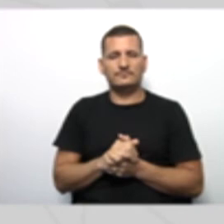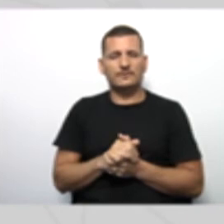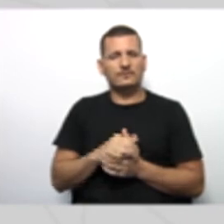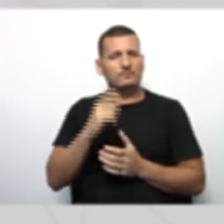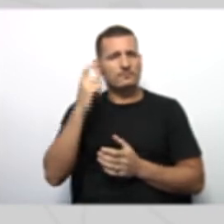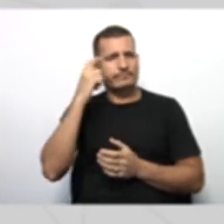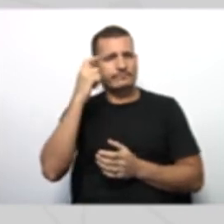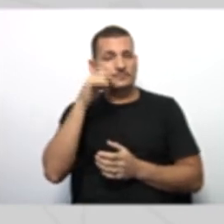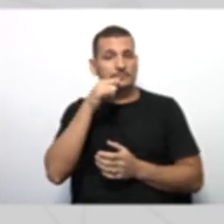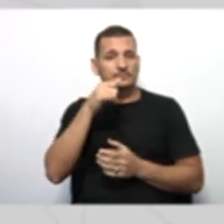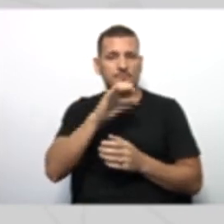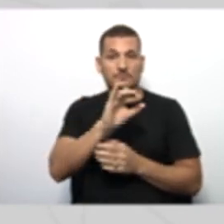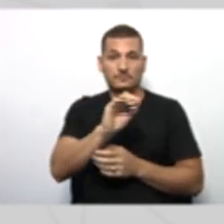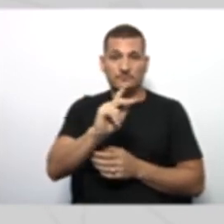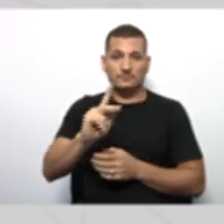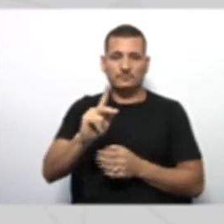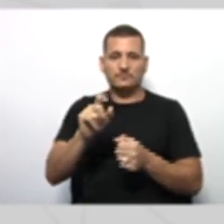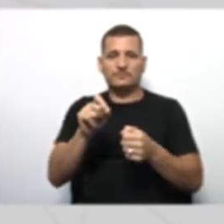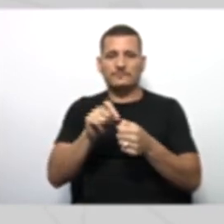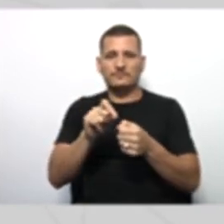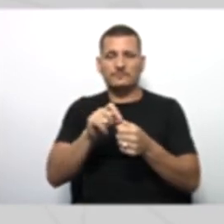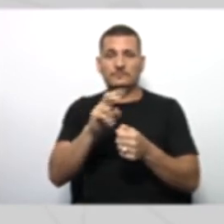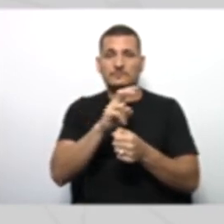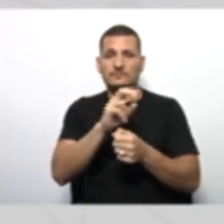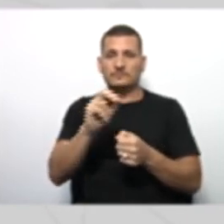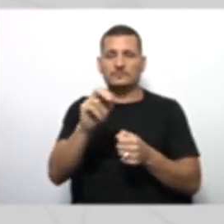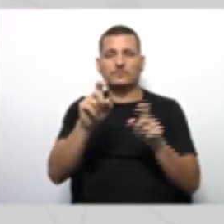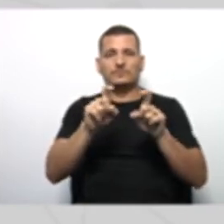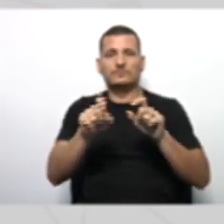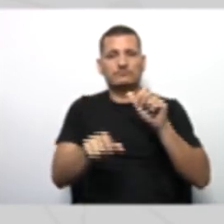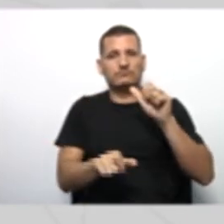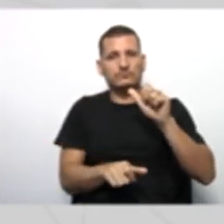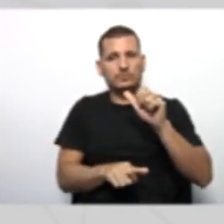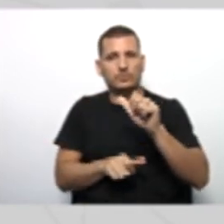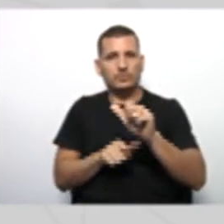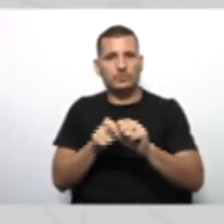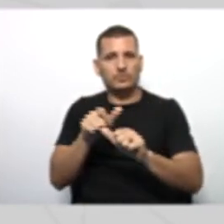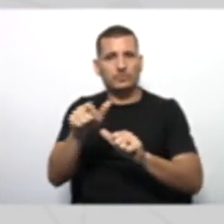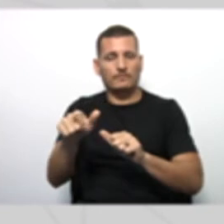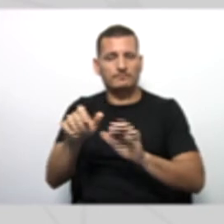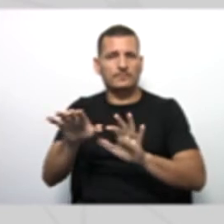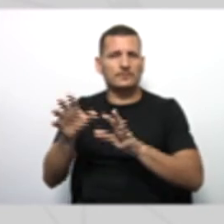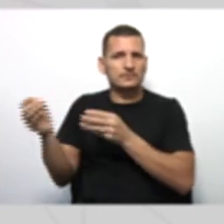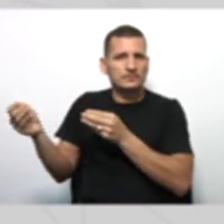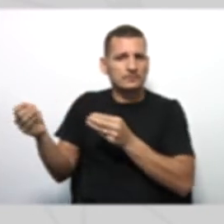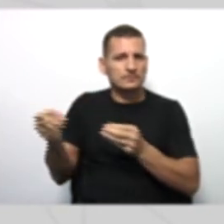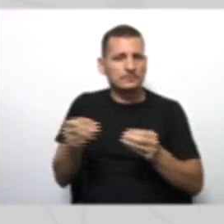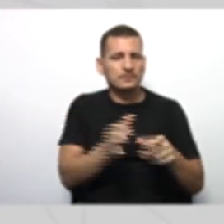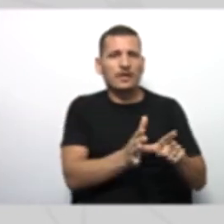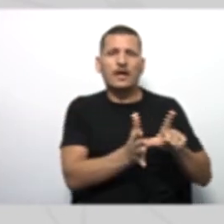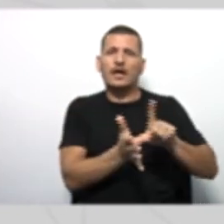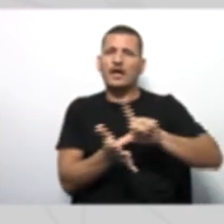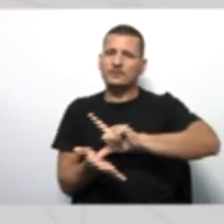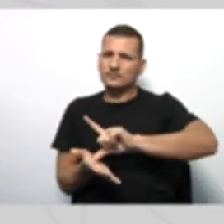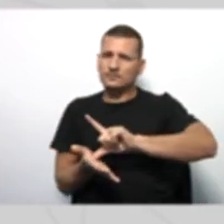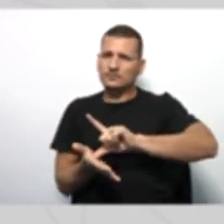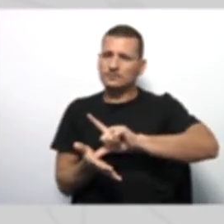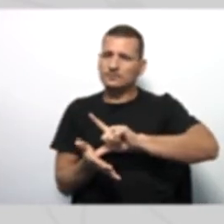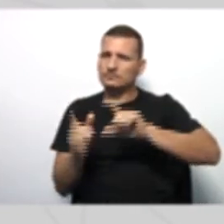desculpa. Saiu antes aí do planejado. Tá, gente? Então a resposta correta é o quê, Planejar